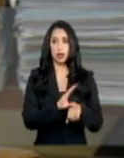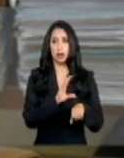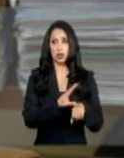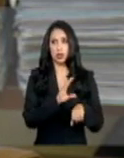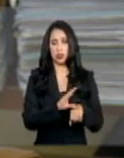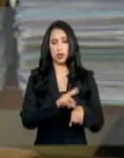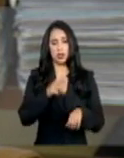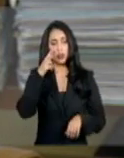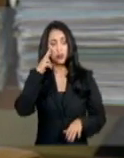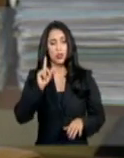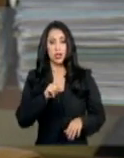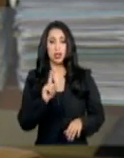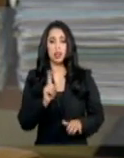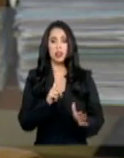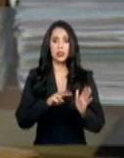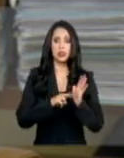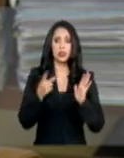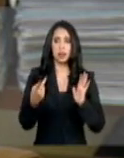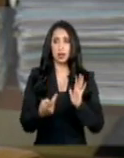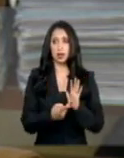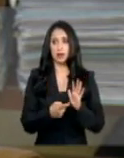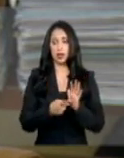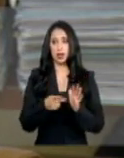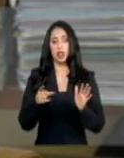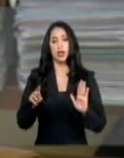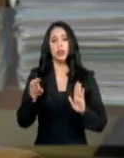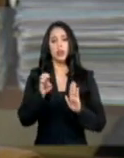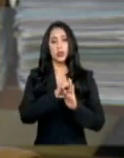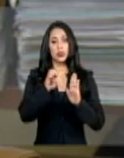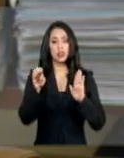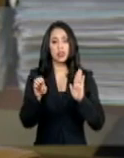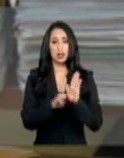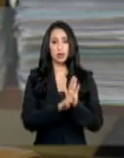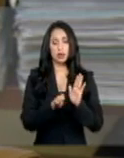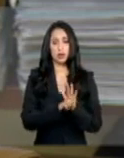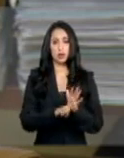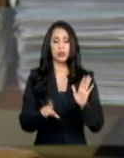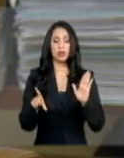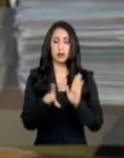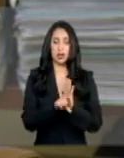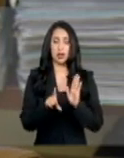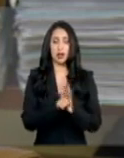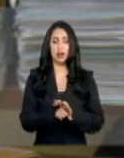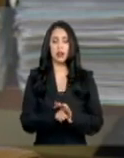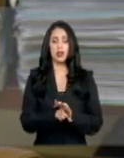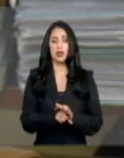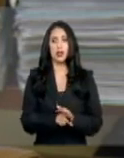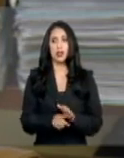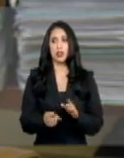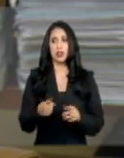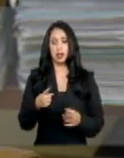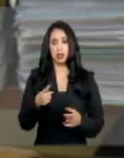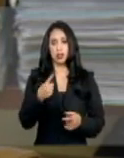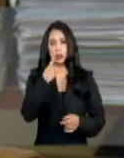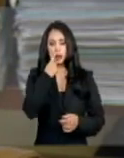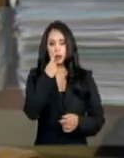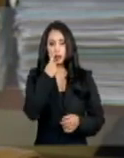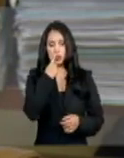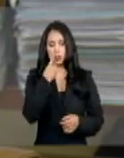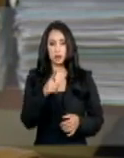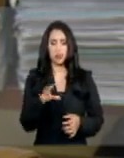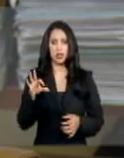que o estatuto das liberdades fundamentais nele compreendida garantia essencial da intimidade e da privacidade